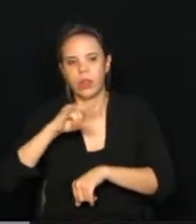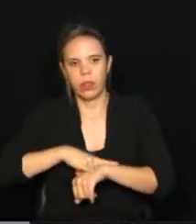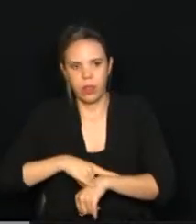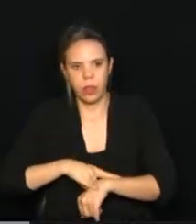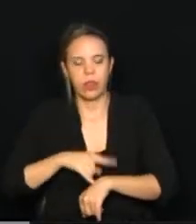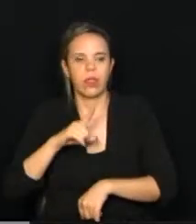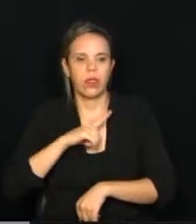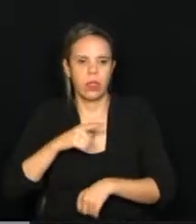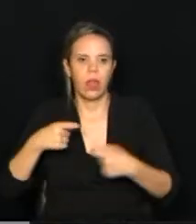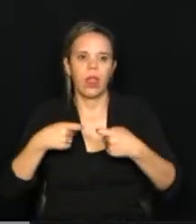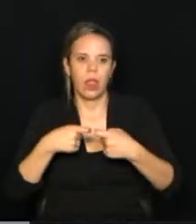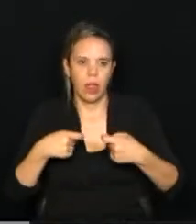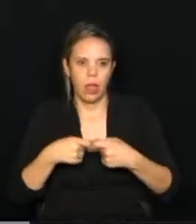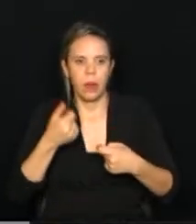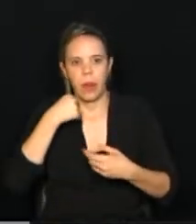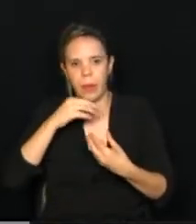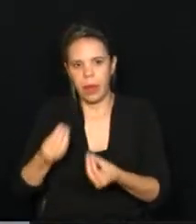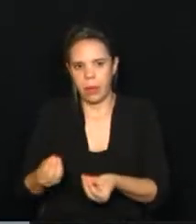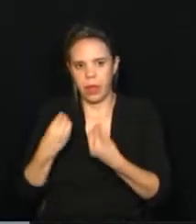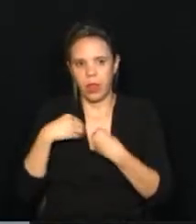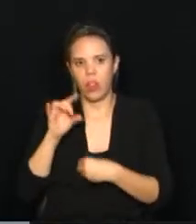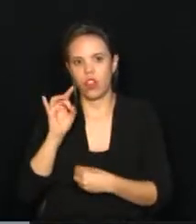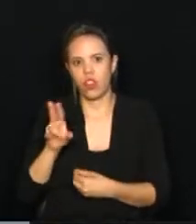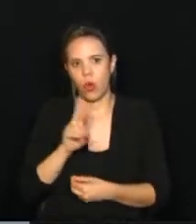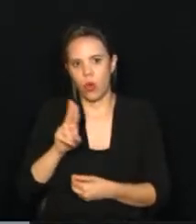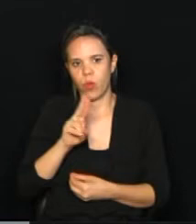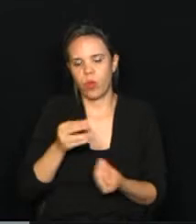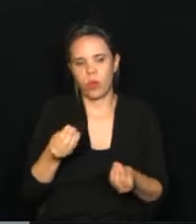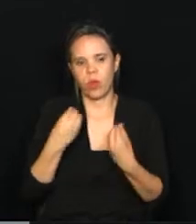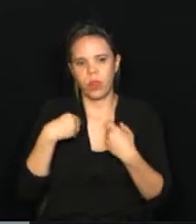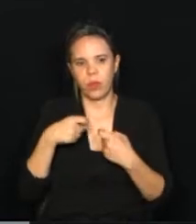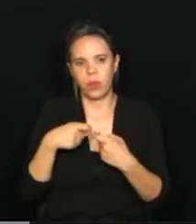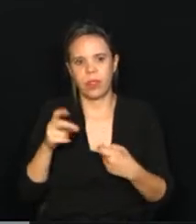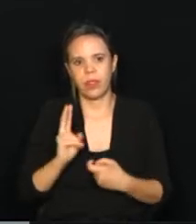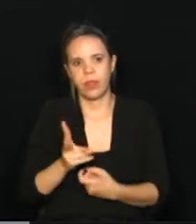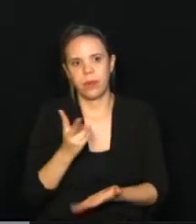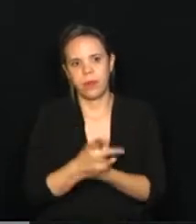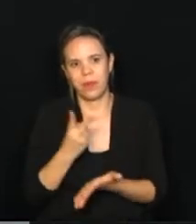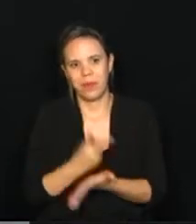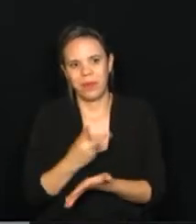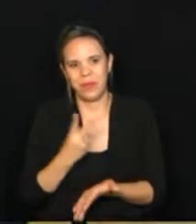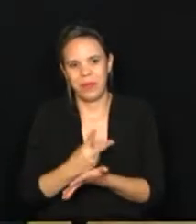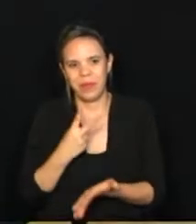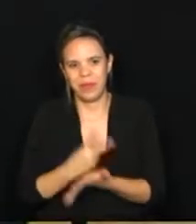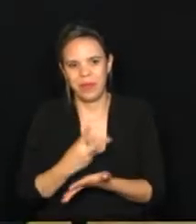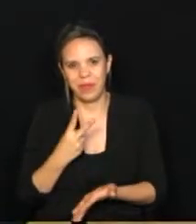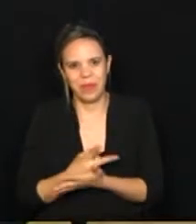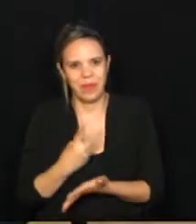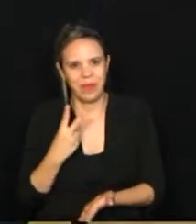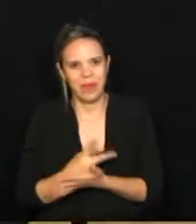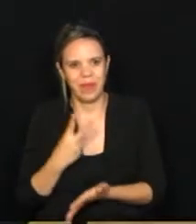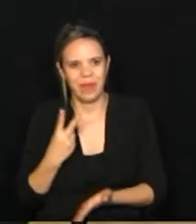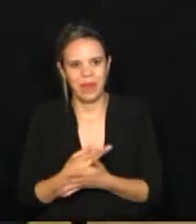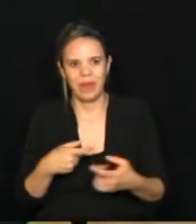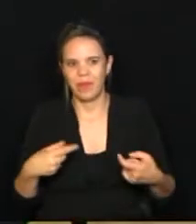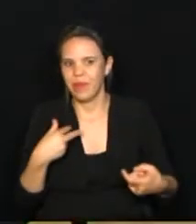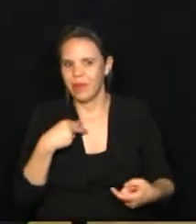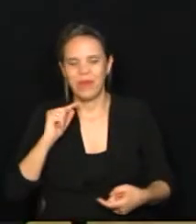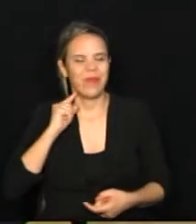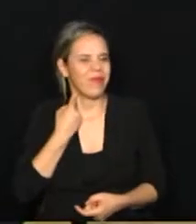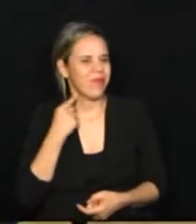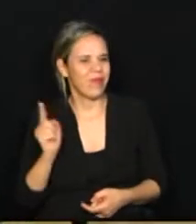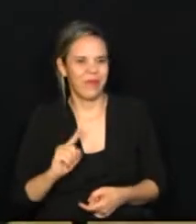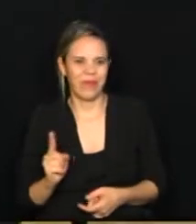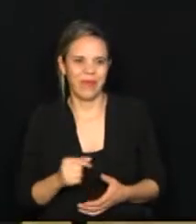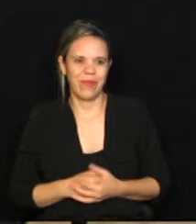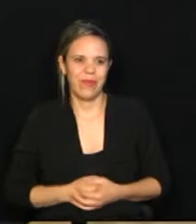uma meia que minha mãe me deu, que eu só uso essa meia para jogar. Sempre a mesma? Sempre a mesma meia, ou não pode estar suja.